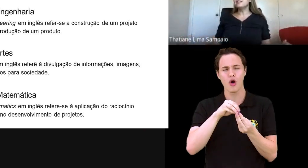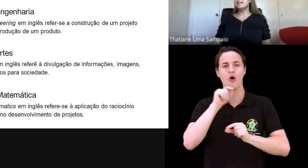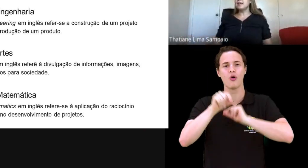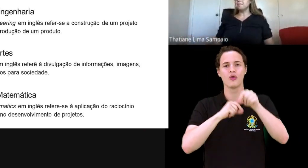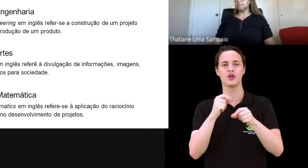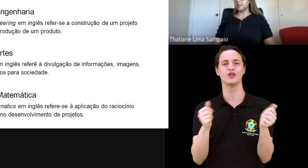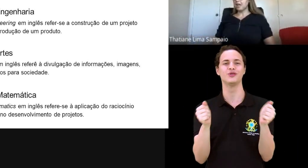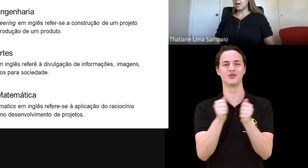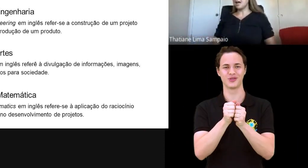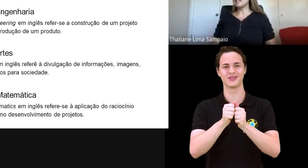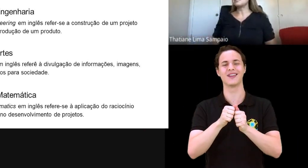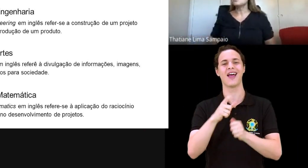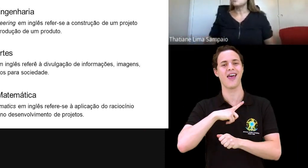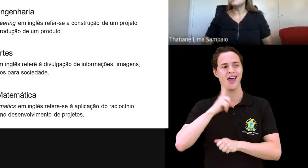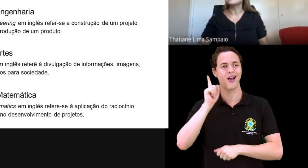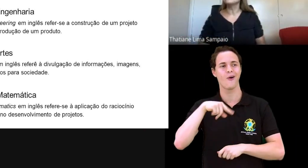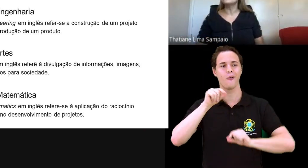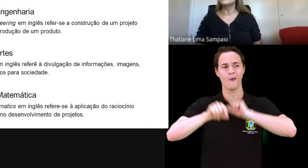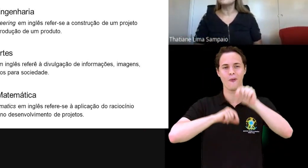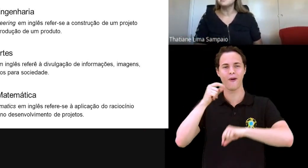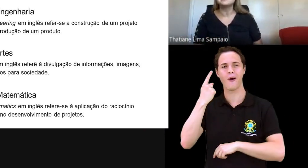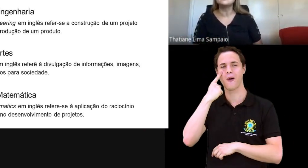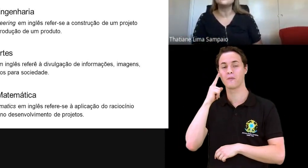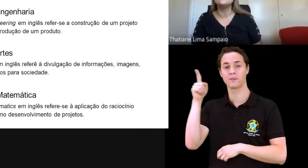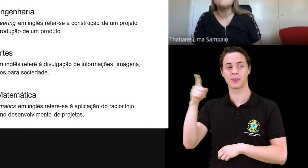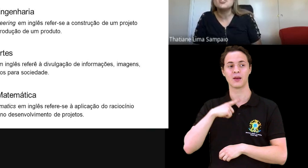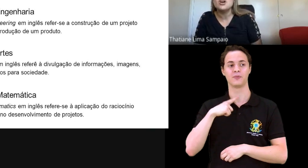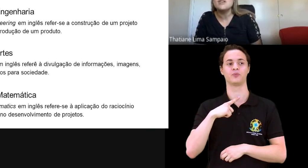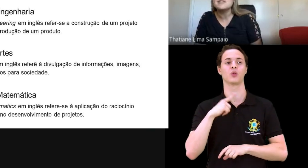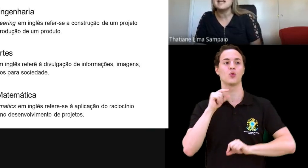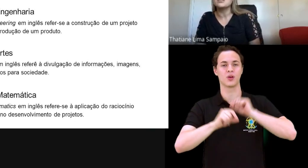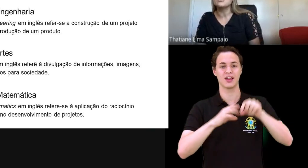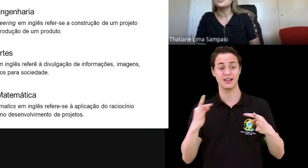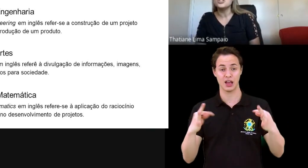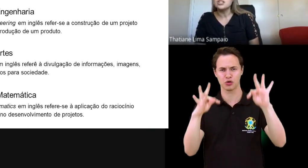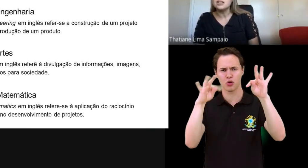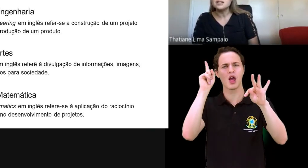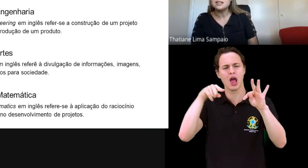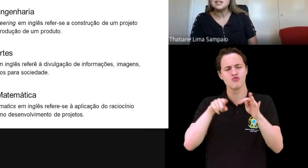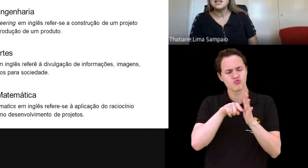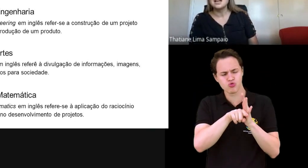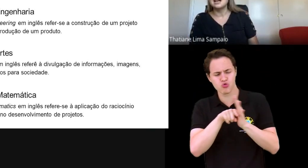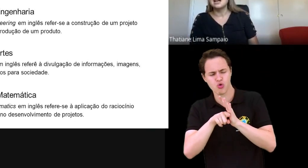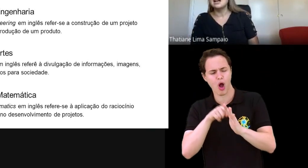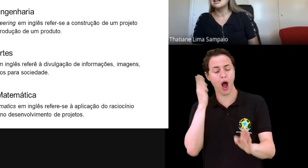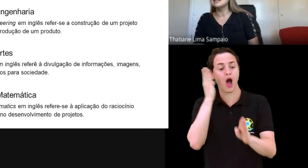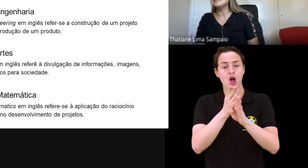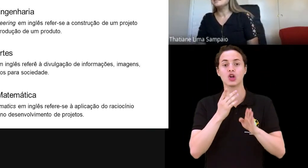vai ser a transformação da descoberta de novas tecnologias.